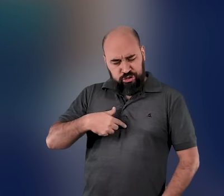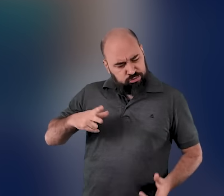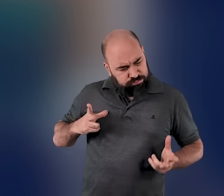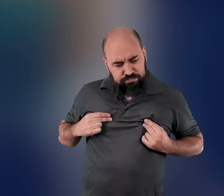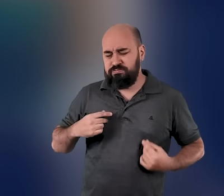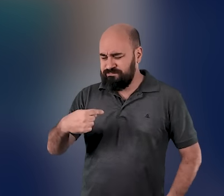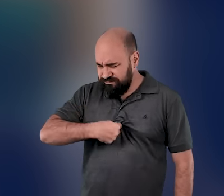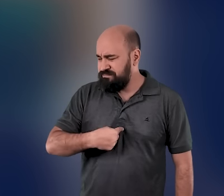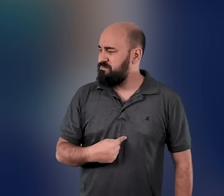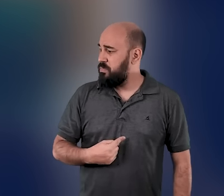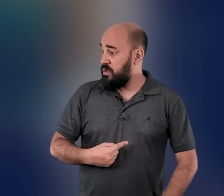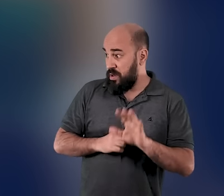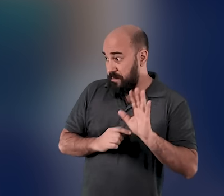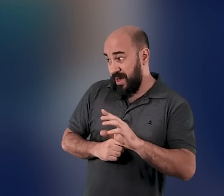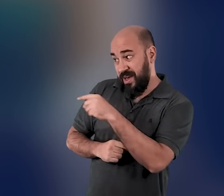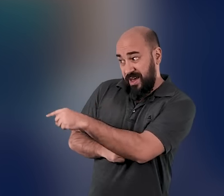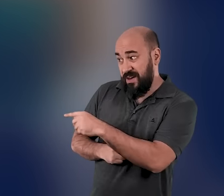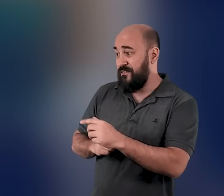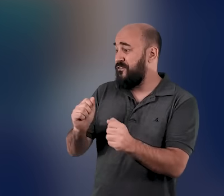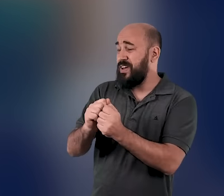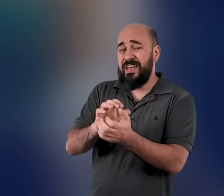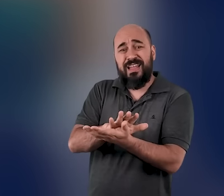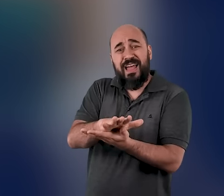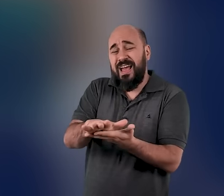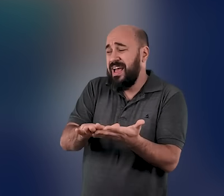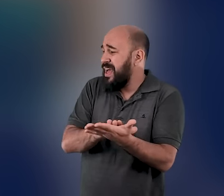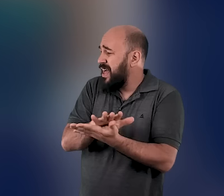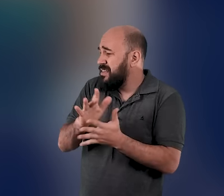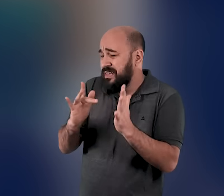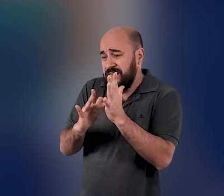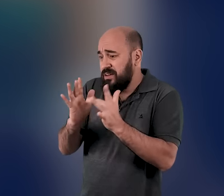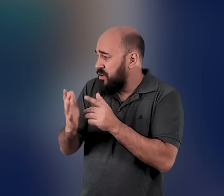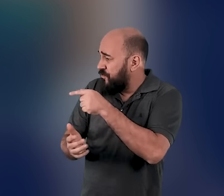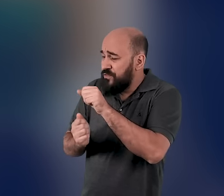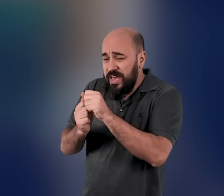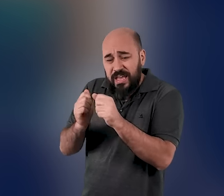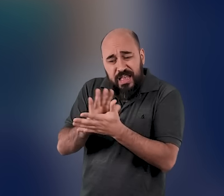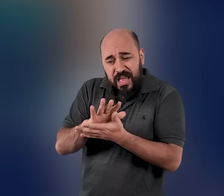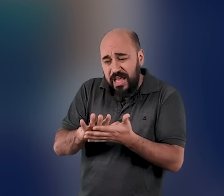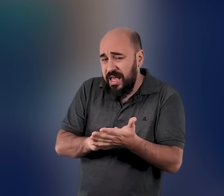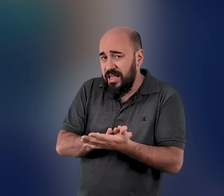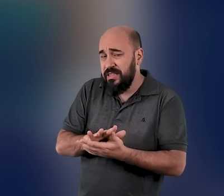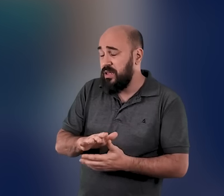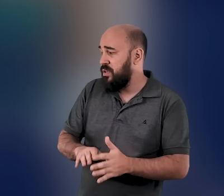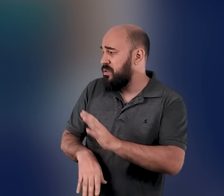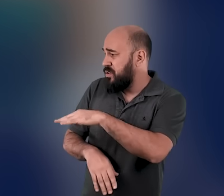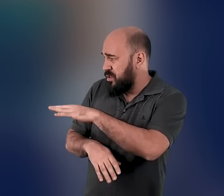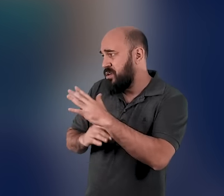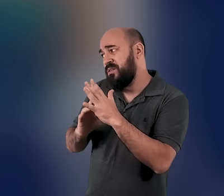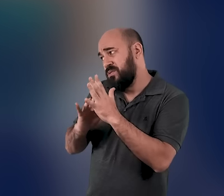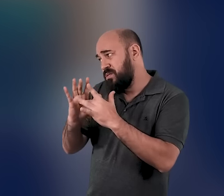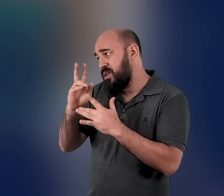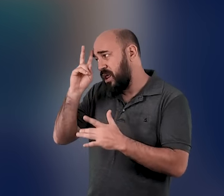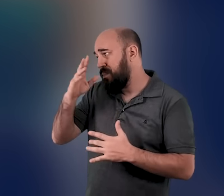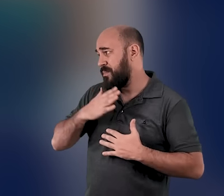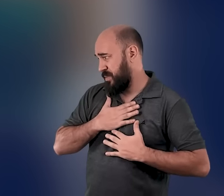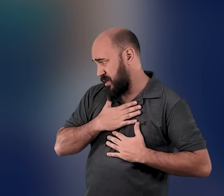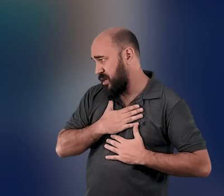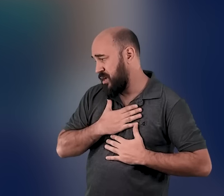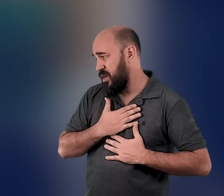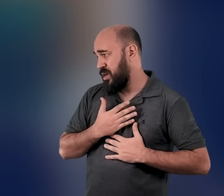mas este não fez mal nenhum. E acrescentou, Jesus, lembre-se de mim quando você